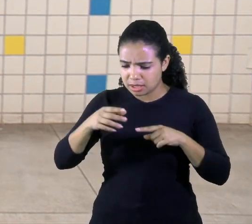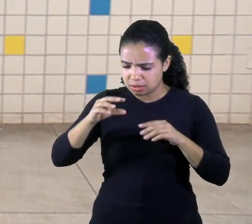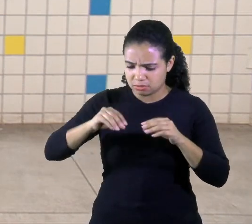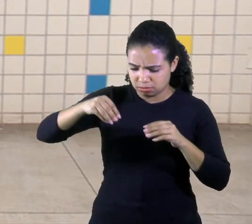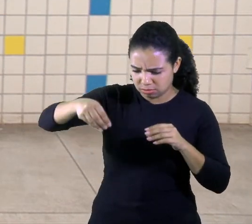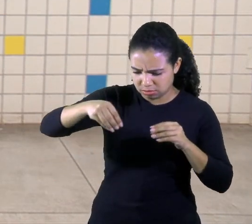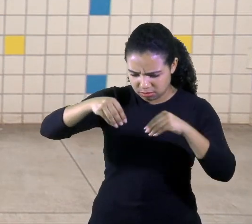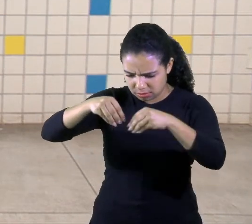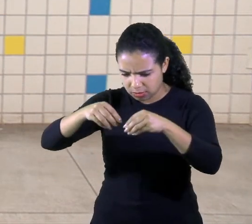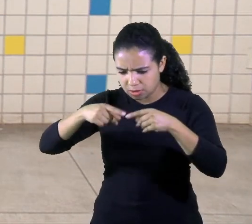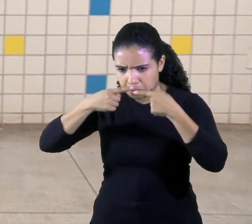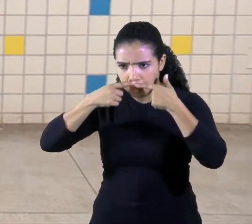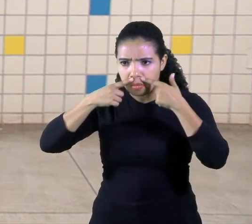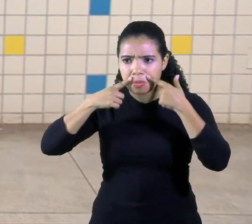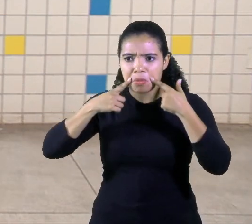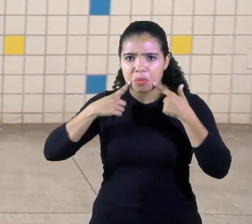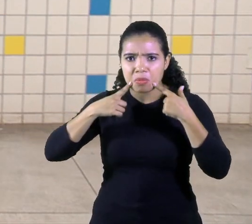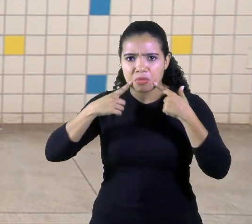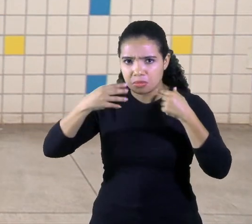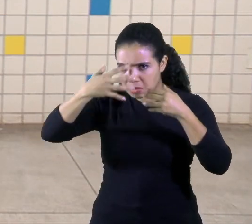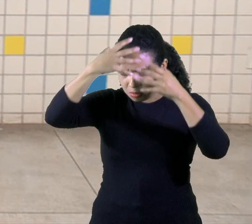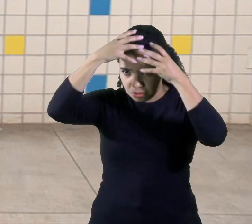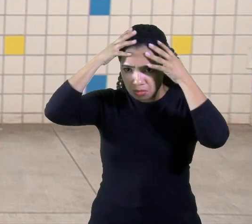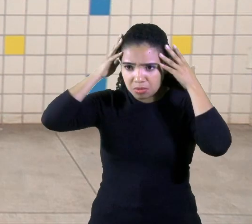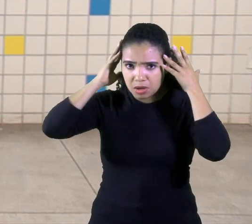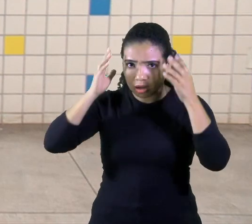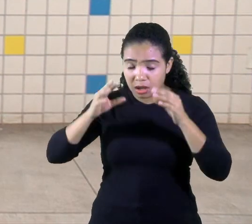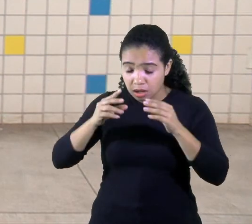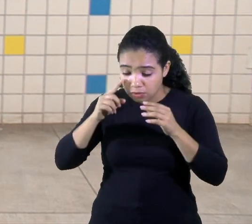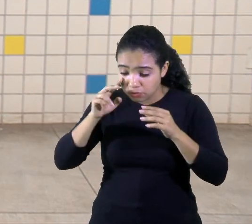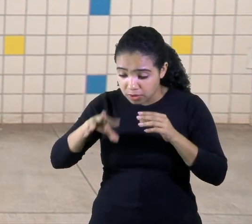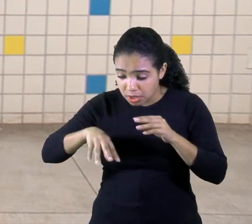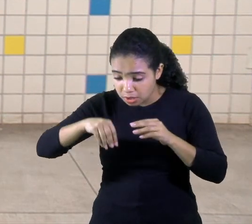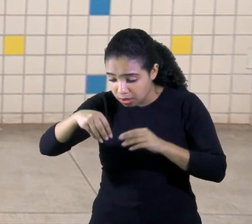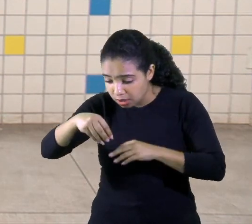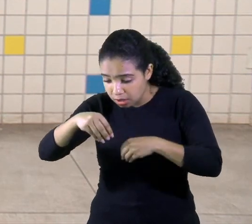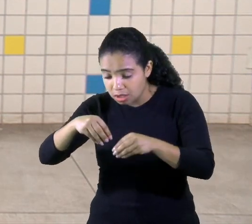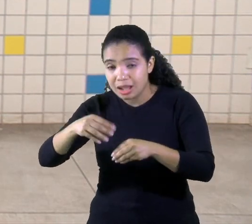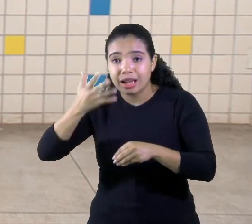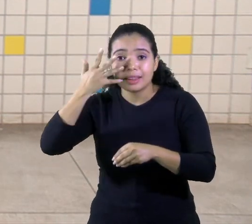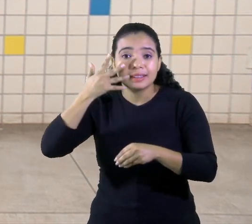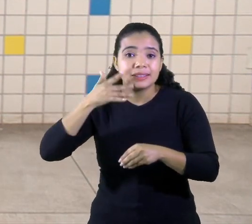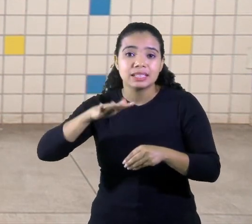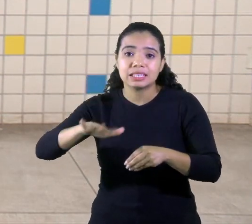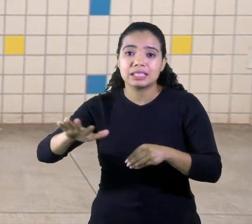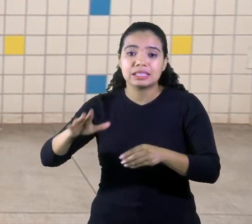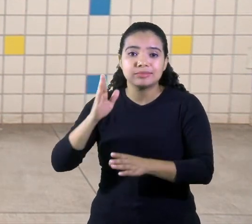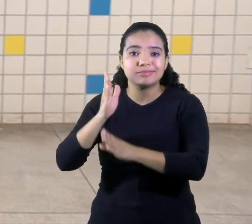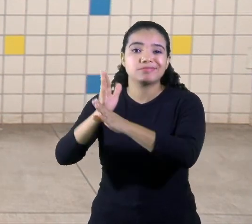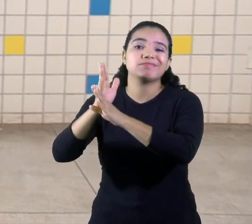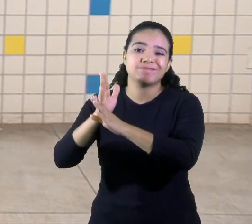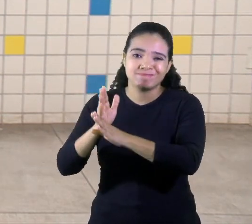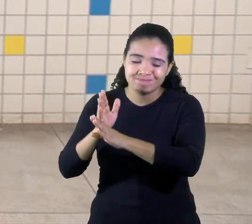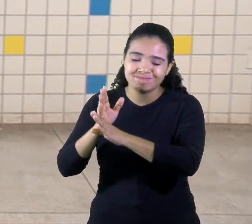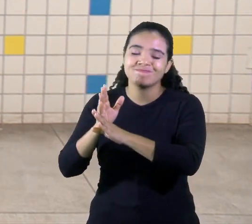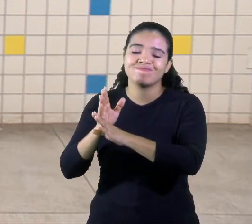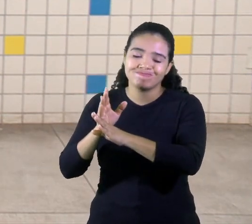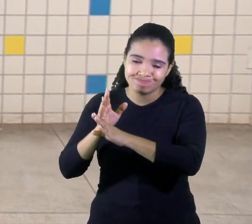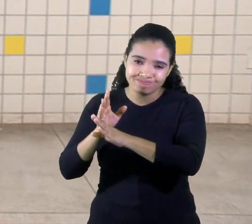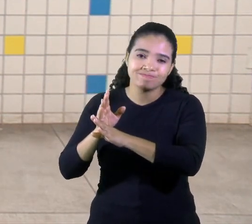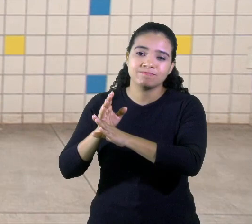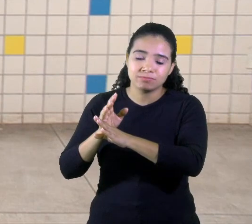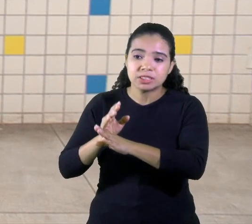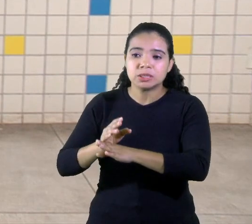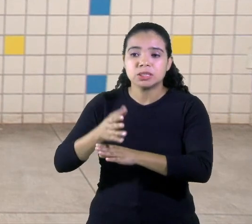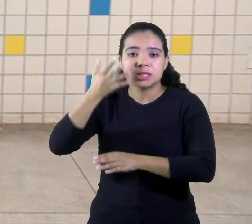pessoa usava bigode e peruca. E quando eles chegavam perto para ver, eram crianças que foram enviadas